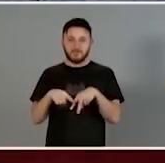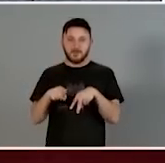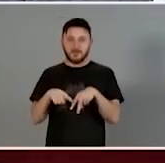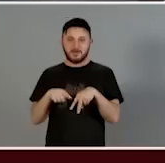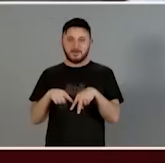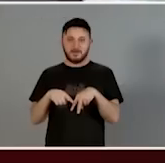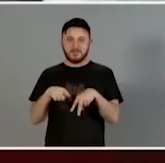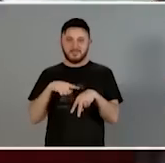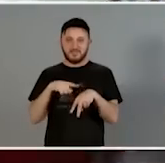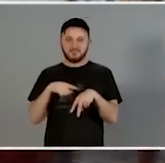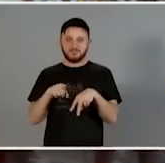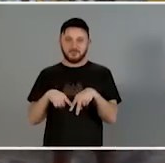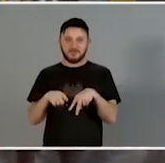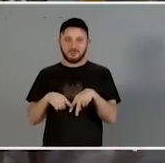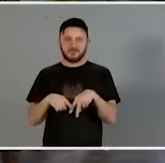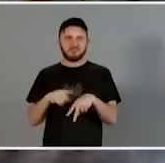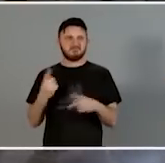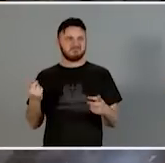Padre,